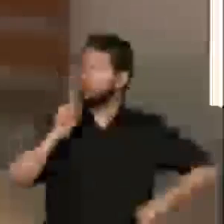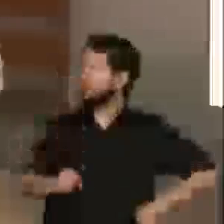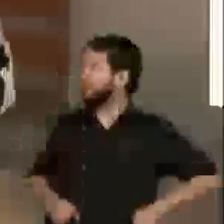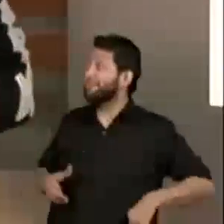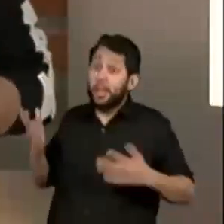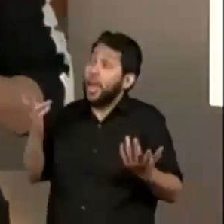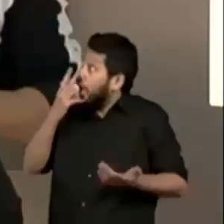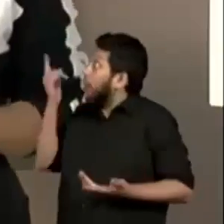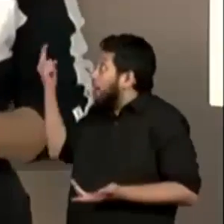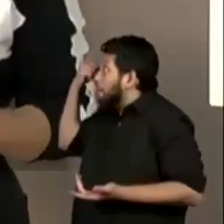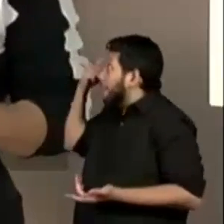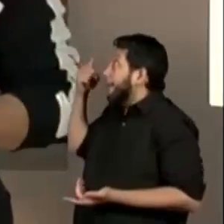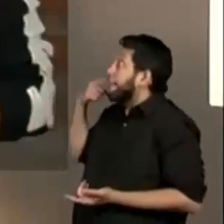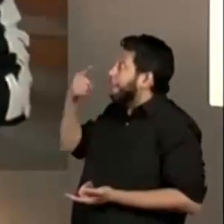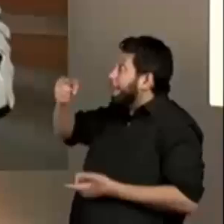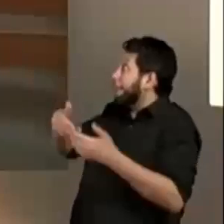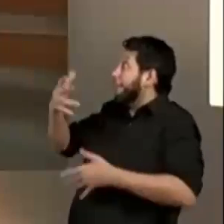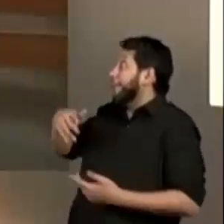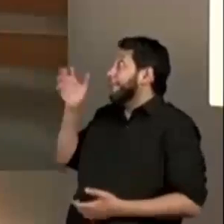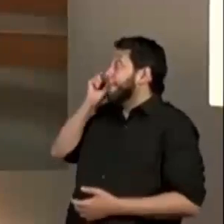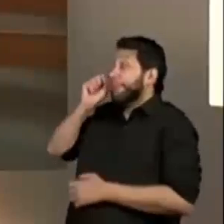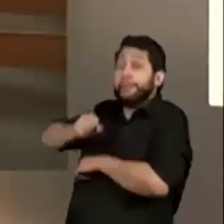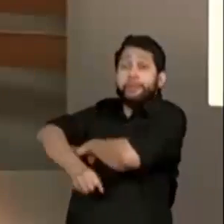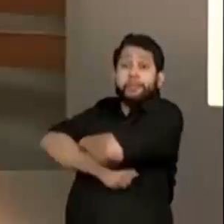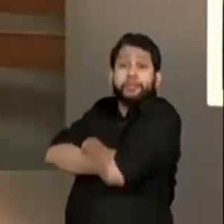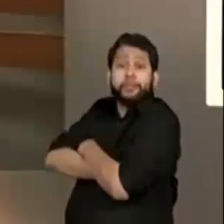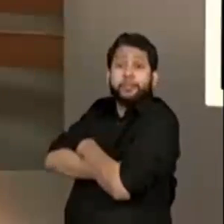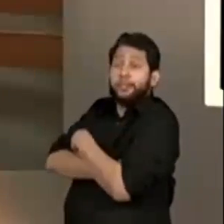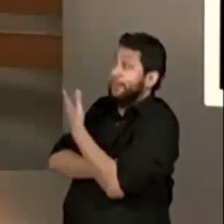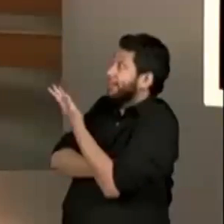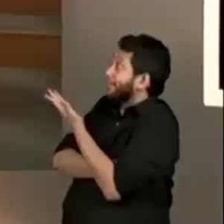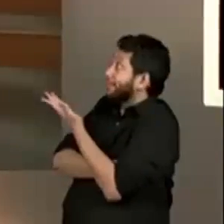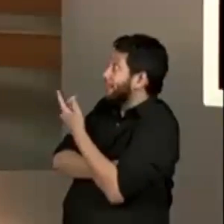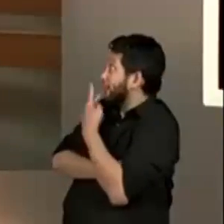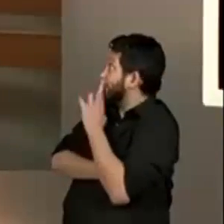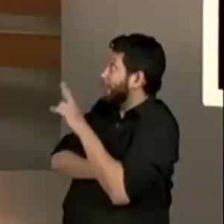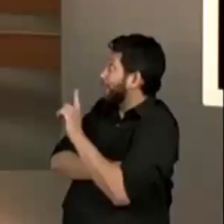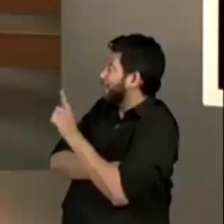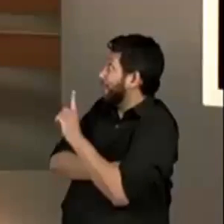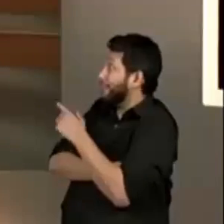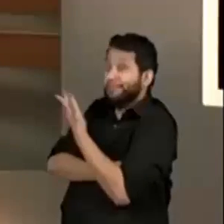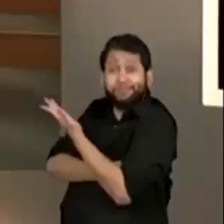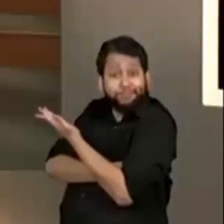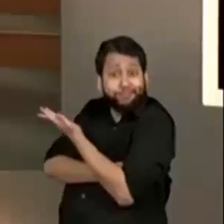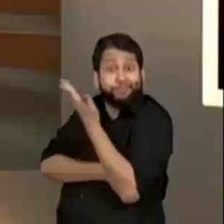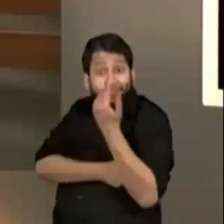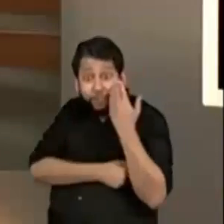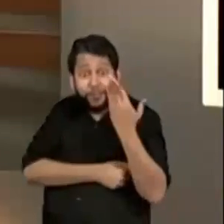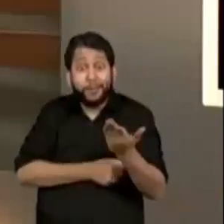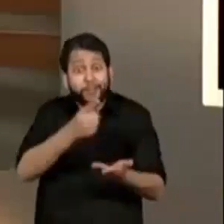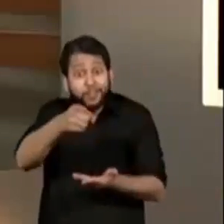tá me respondendo. Não tá me respondendo, não. Tá todo mundo dormindo, sabia?